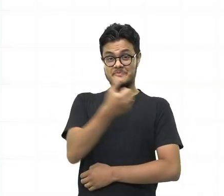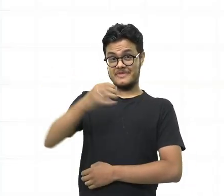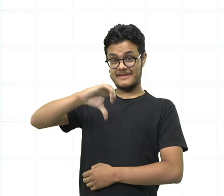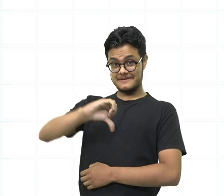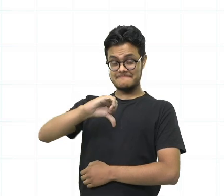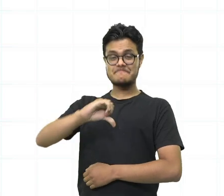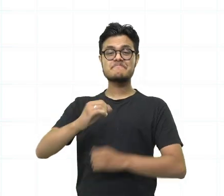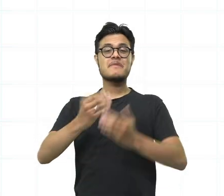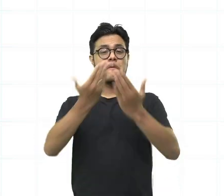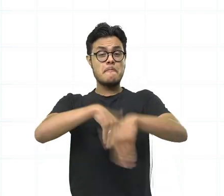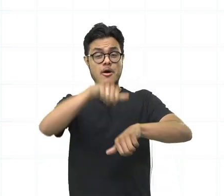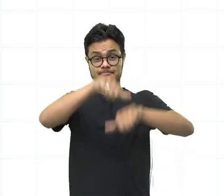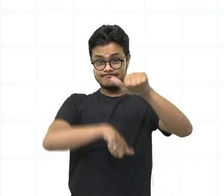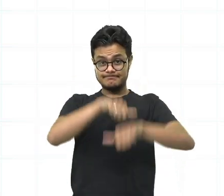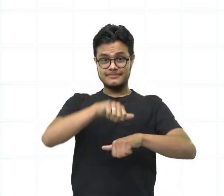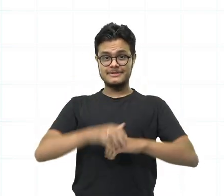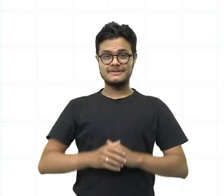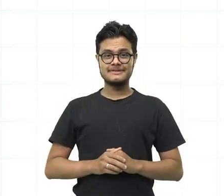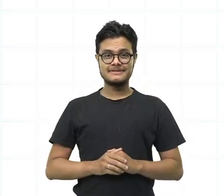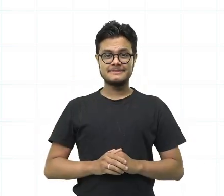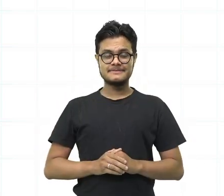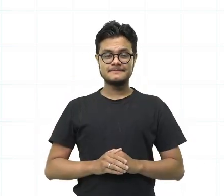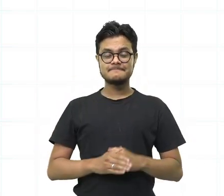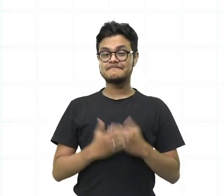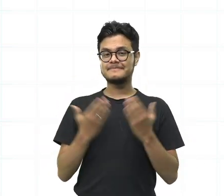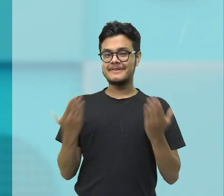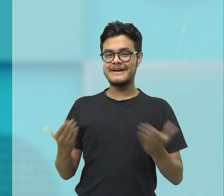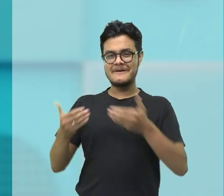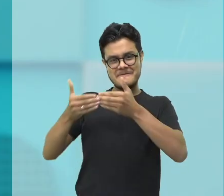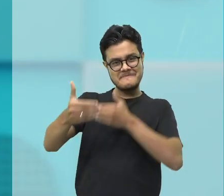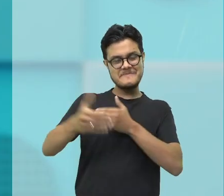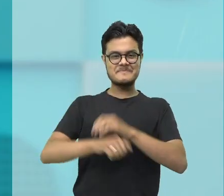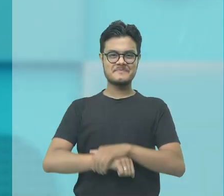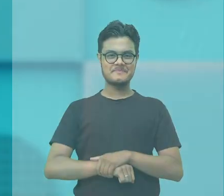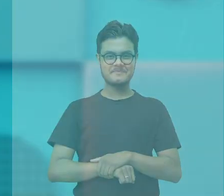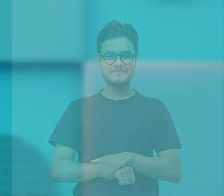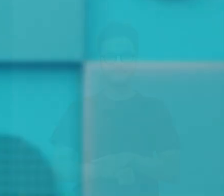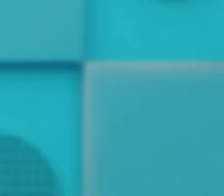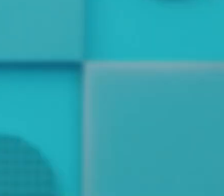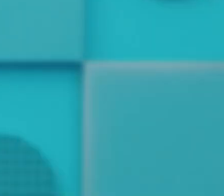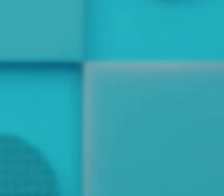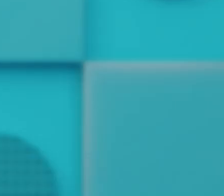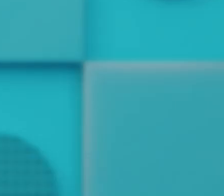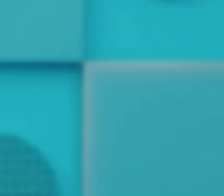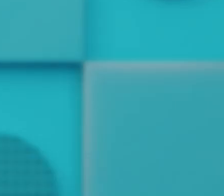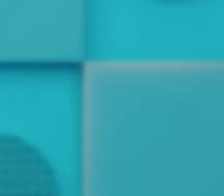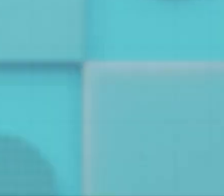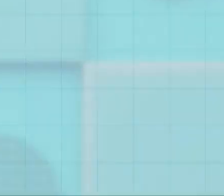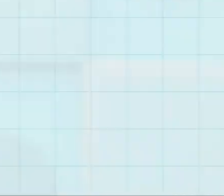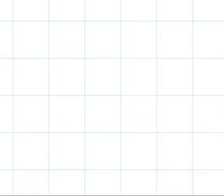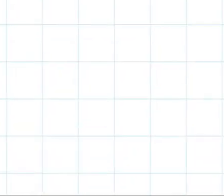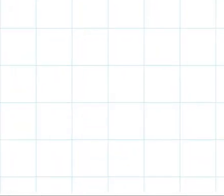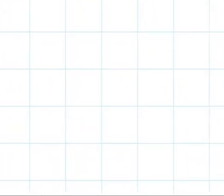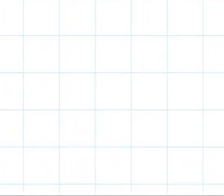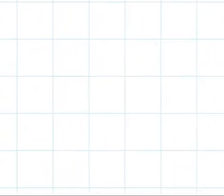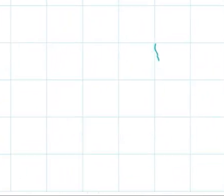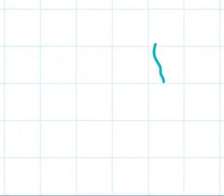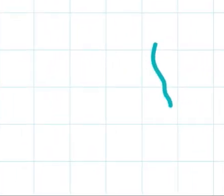o quê? Revisão e avaliação. Então, vamos lá!